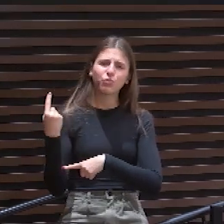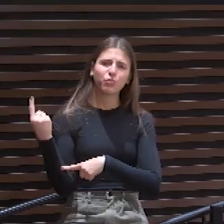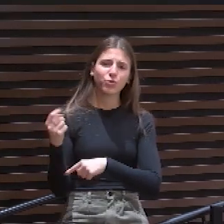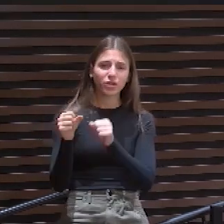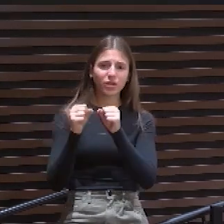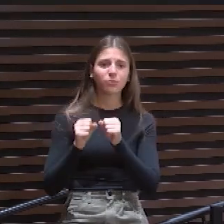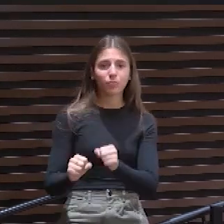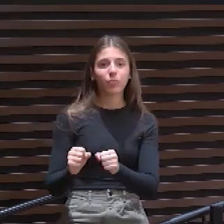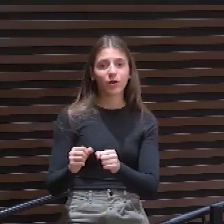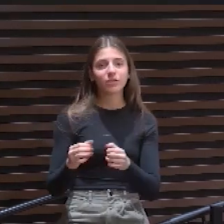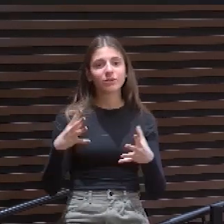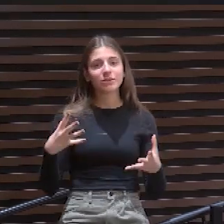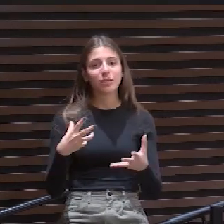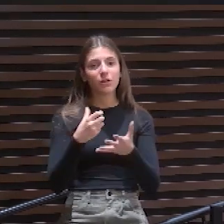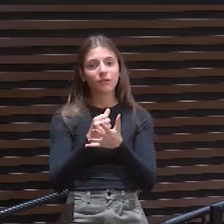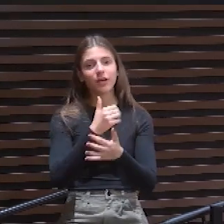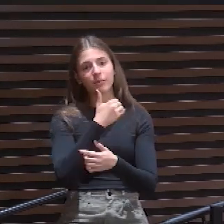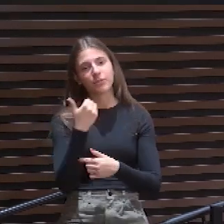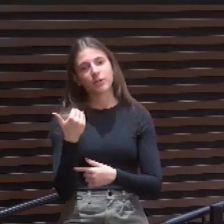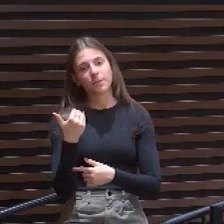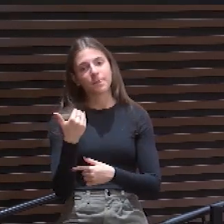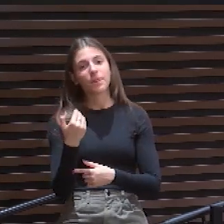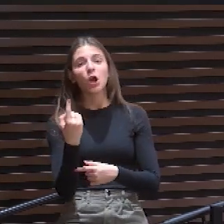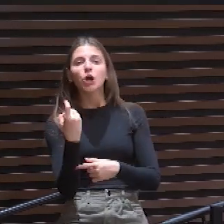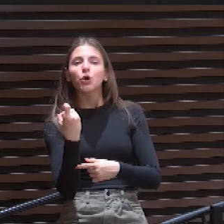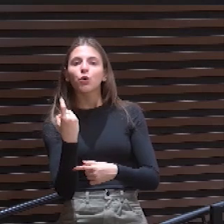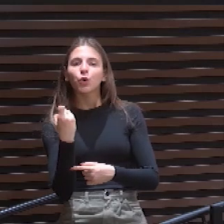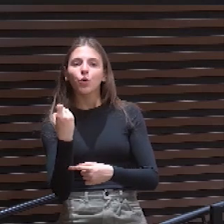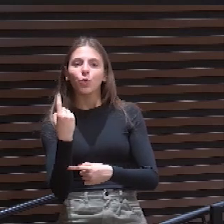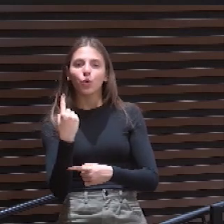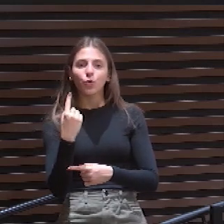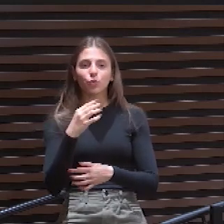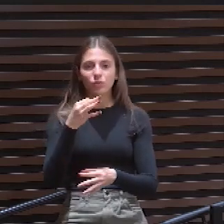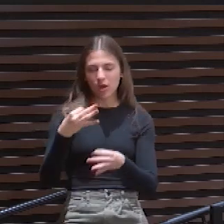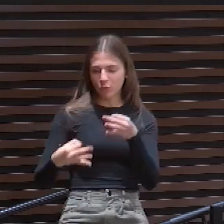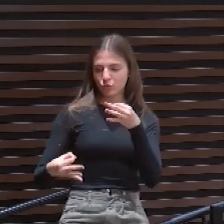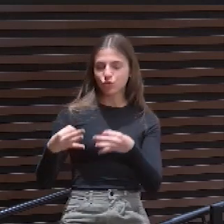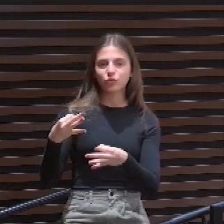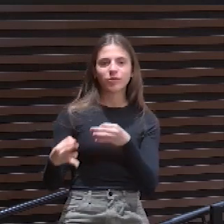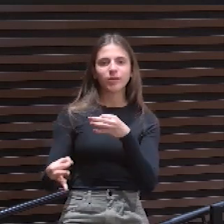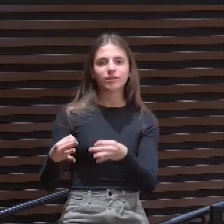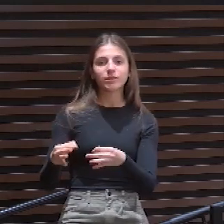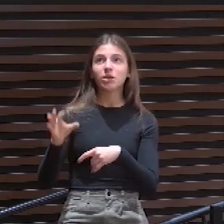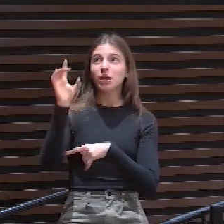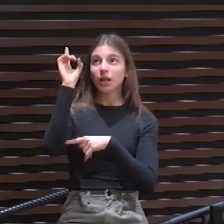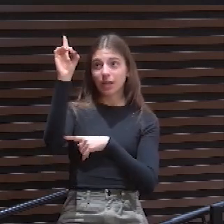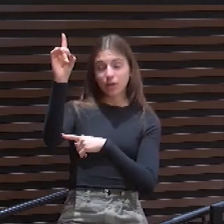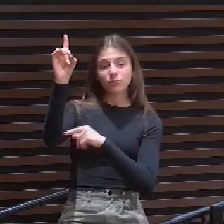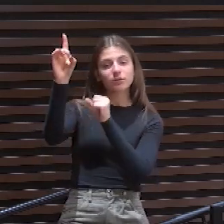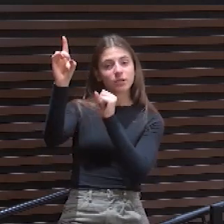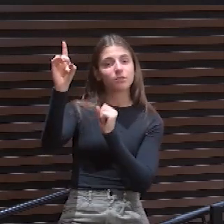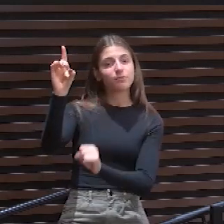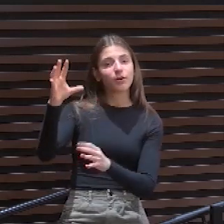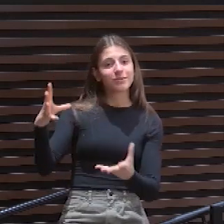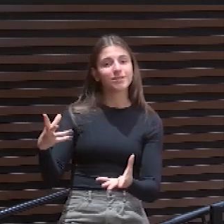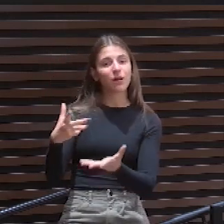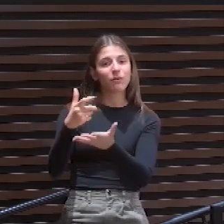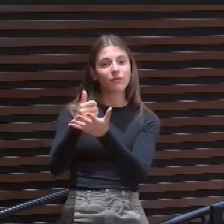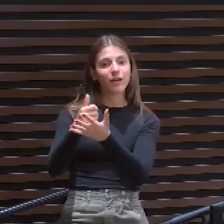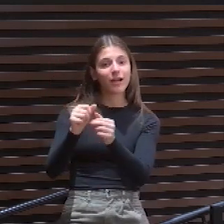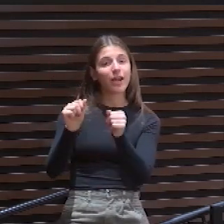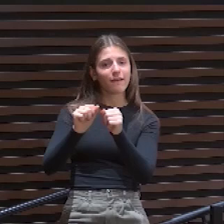ler juntos? Um só é legislador e juiz, aquele que pode salvar e